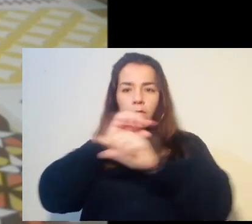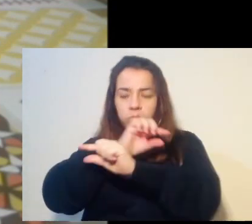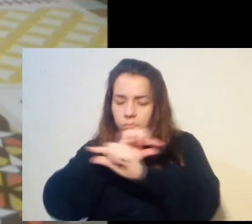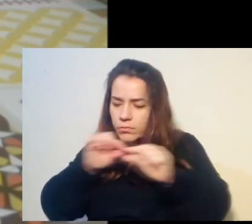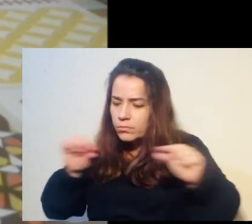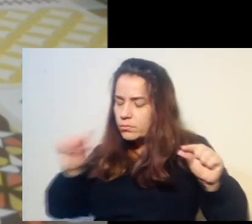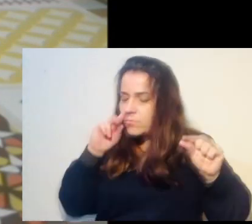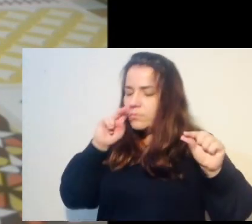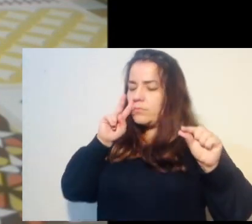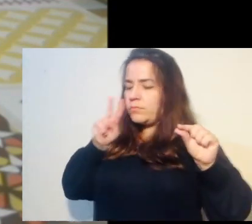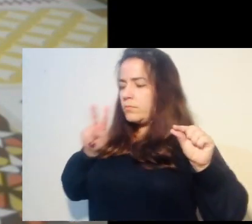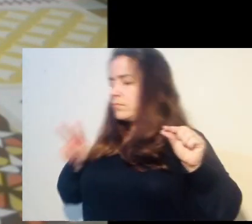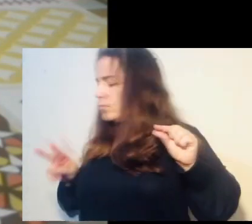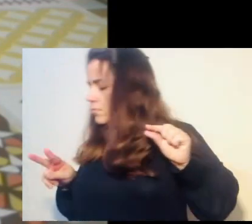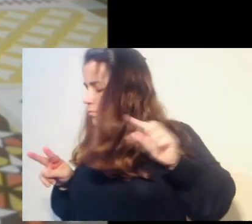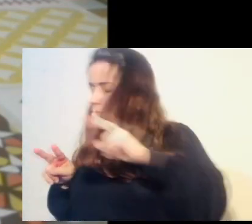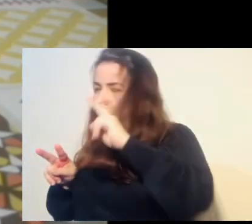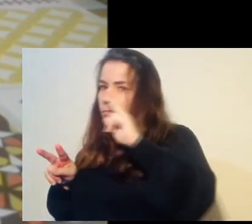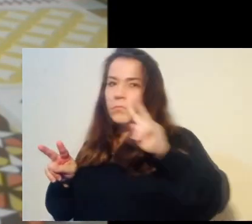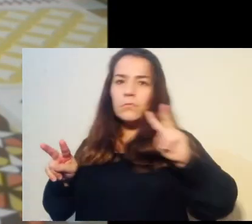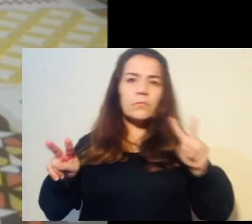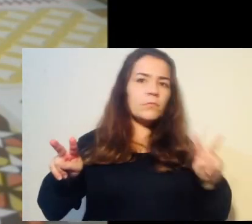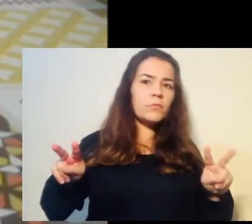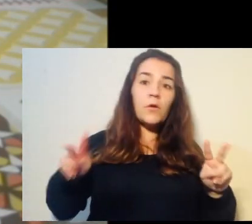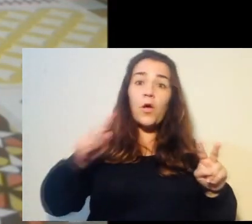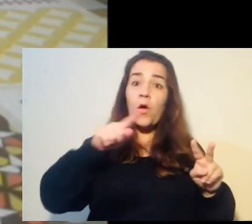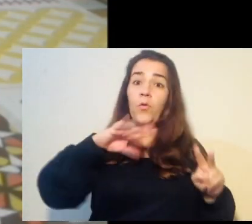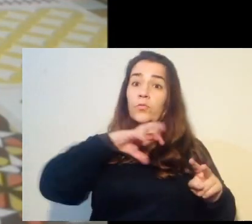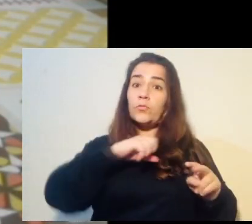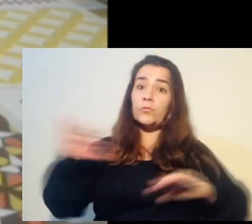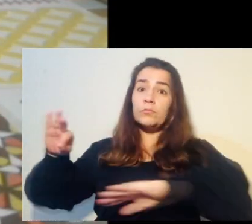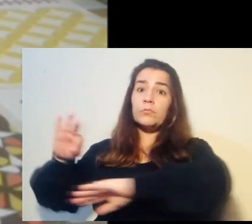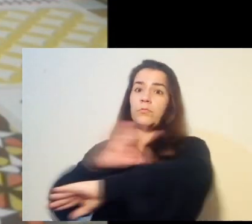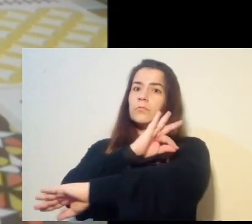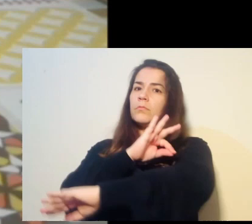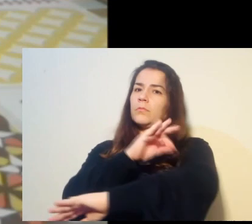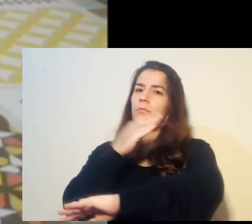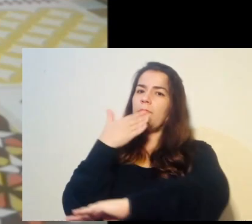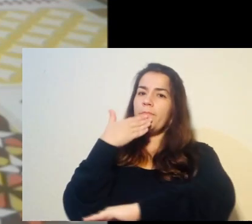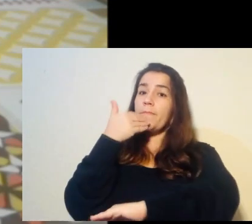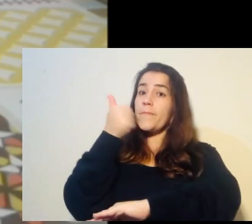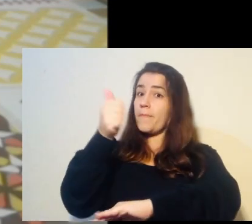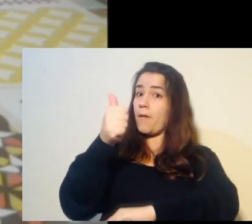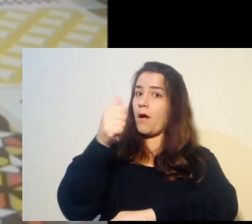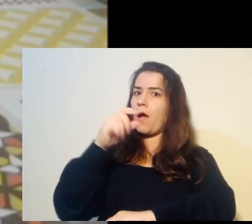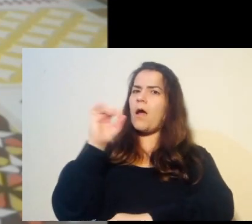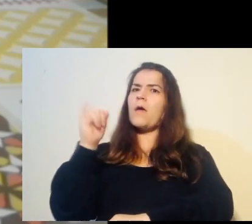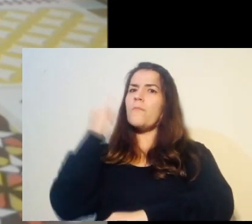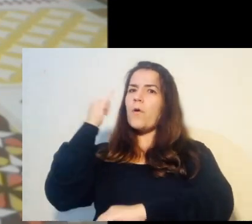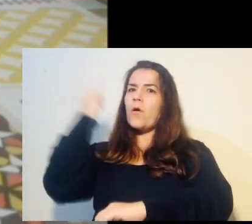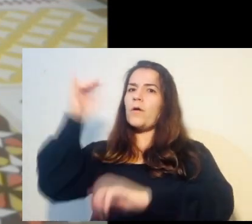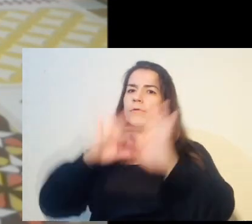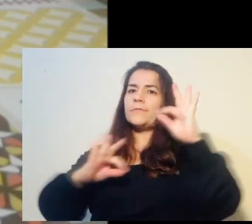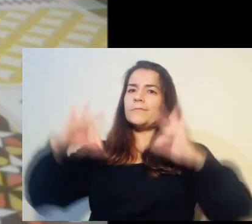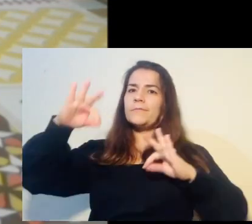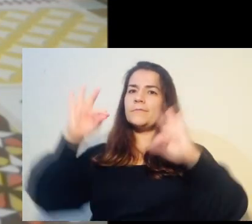coisa, vê certinho, por isso que eu gosto da trena ao invés de qualquer outro